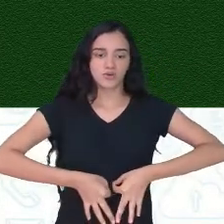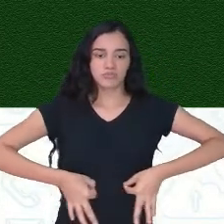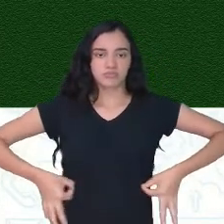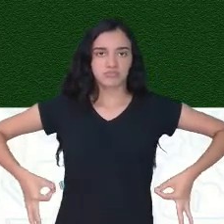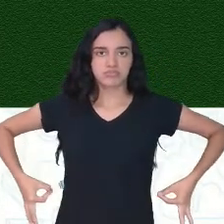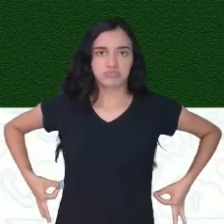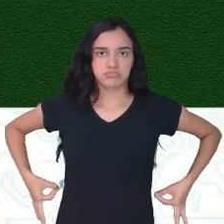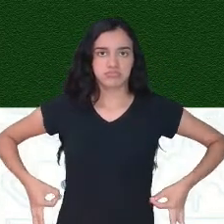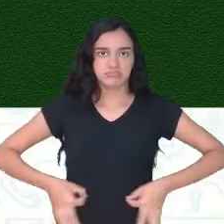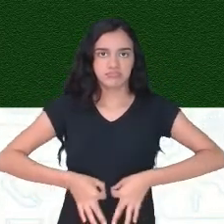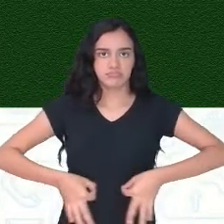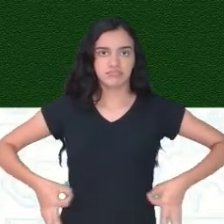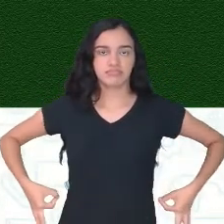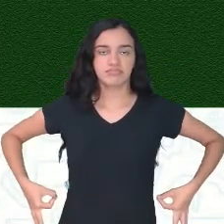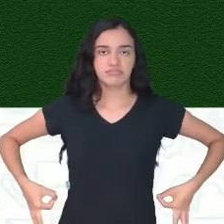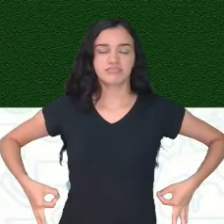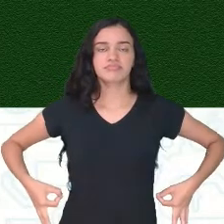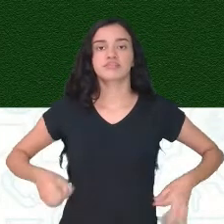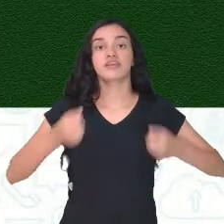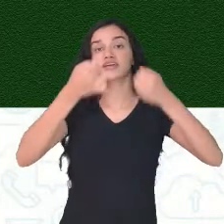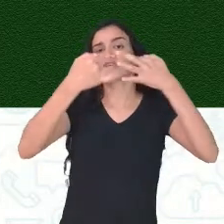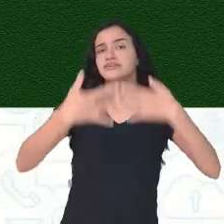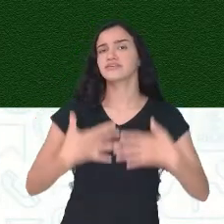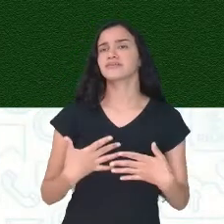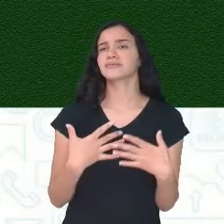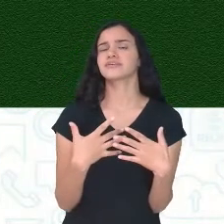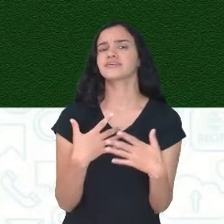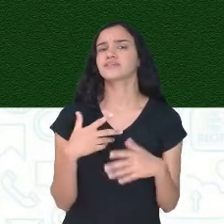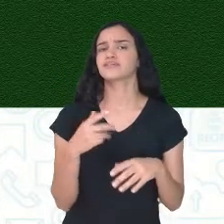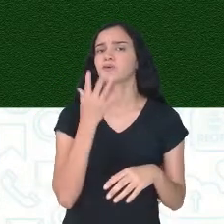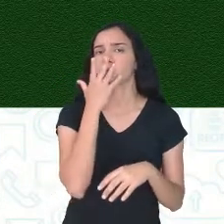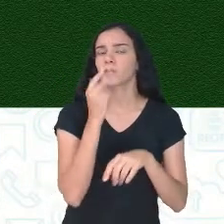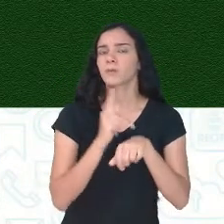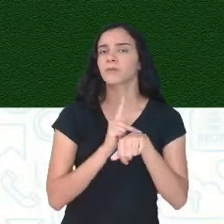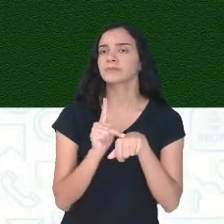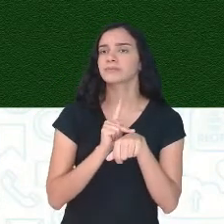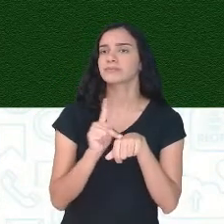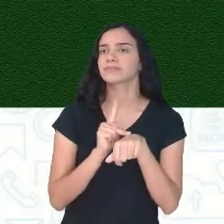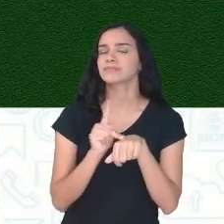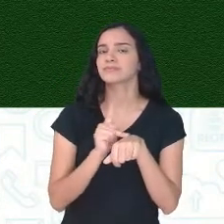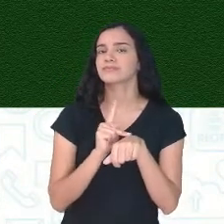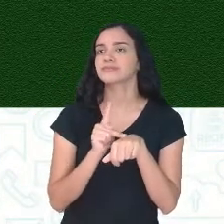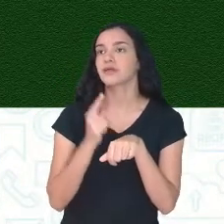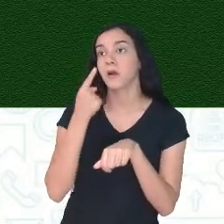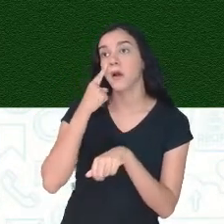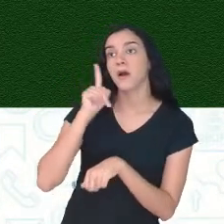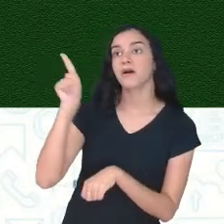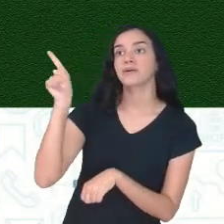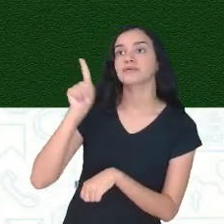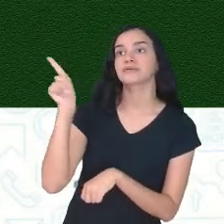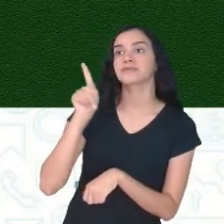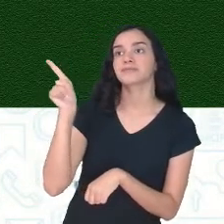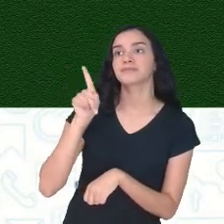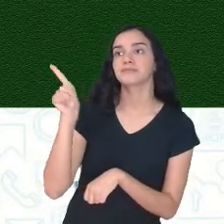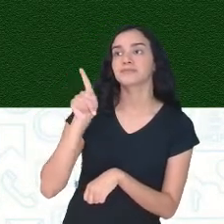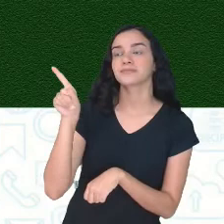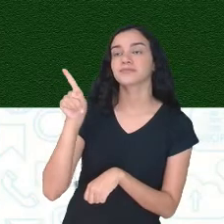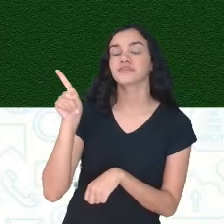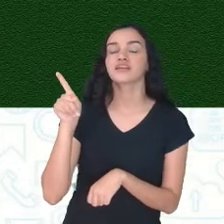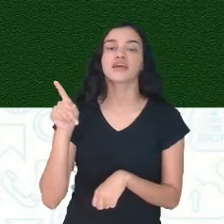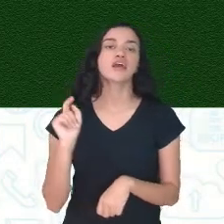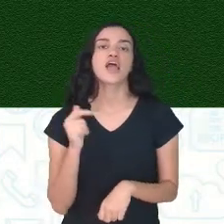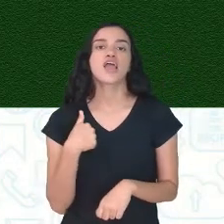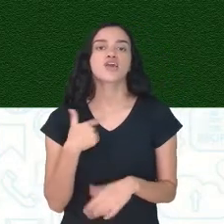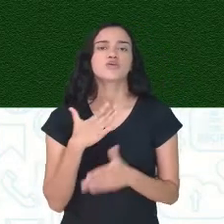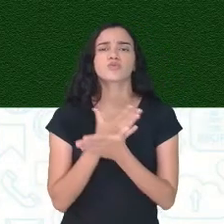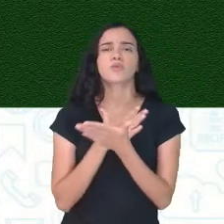tá? Ali, essa explicação do pretinho, que está aqui com a seta, está dizendo que eu não estou começando no 0, estou